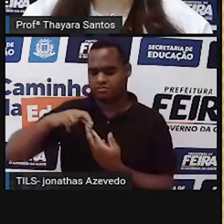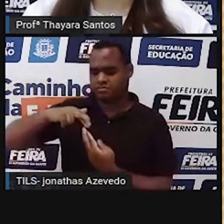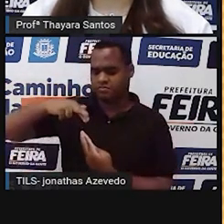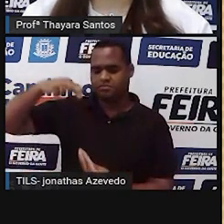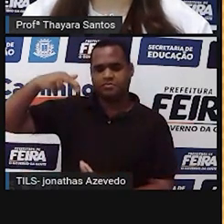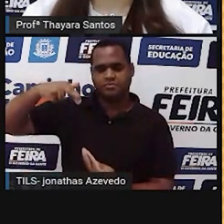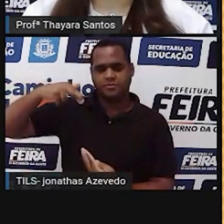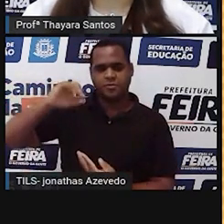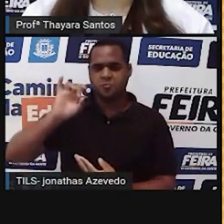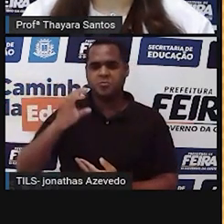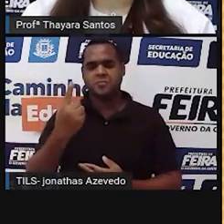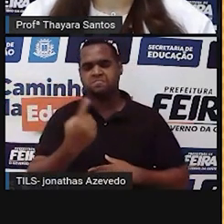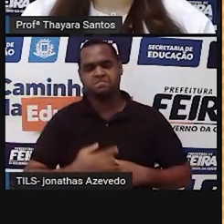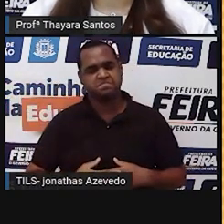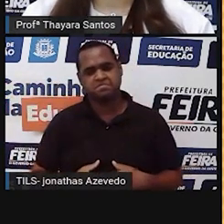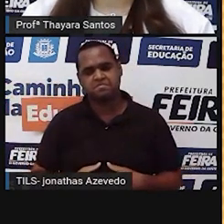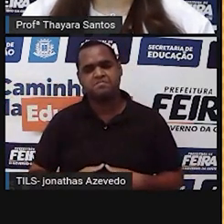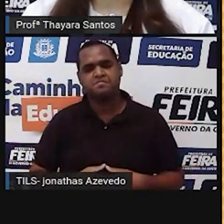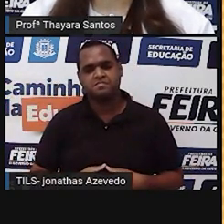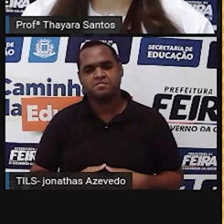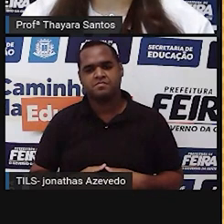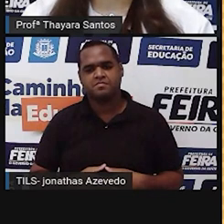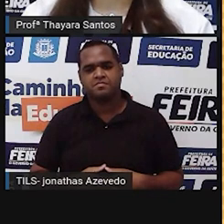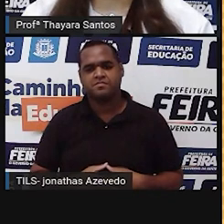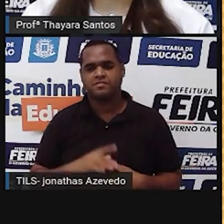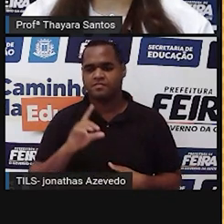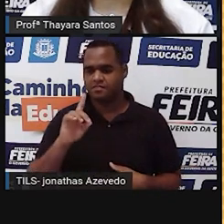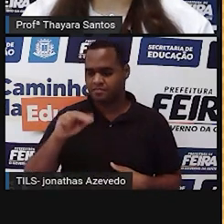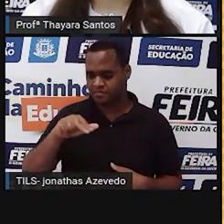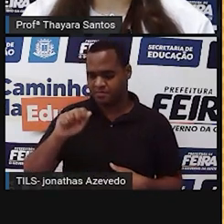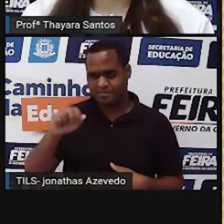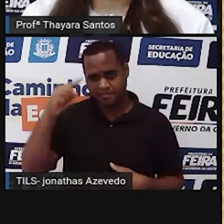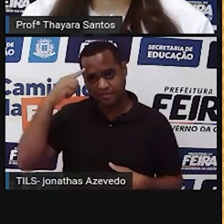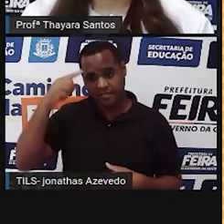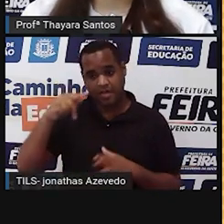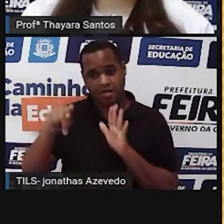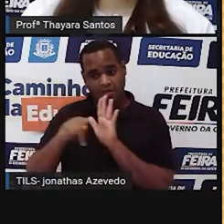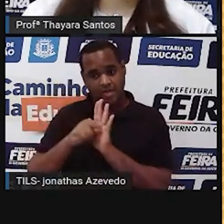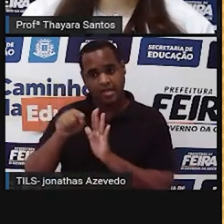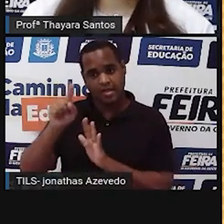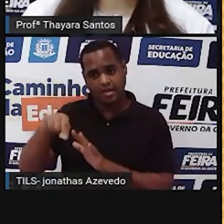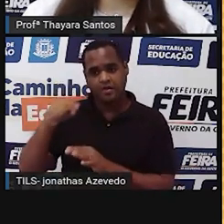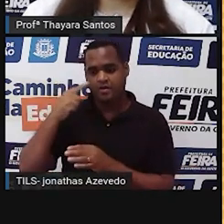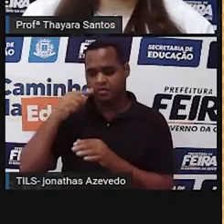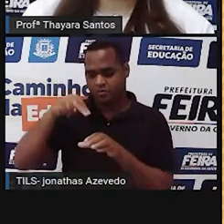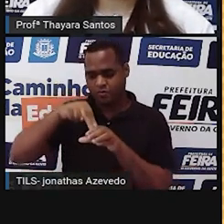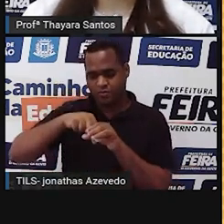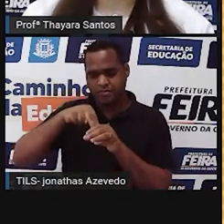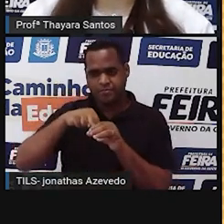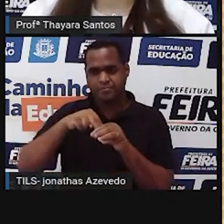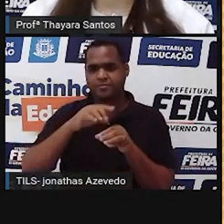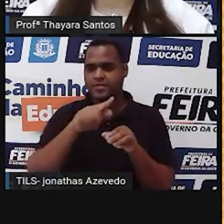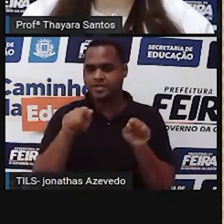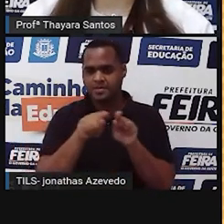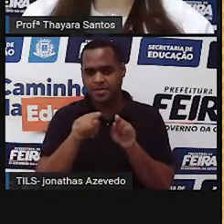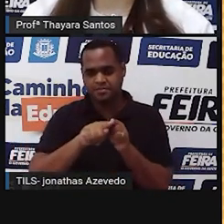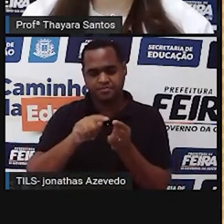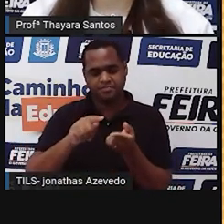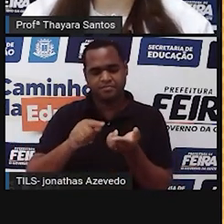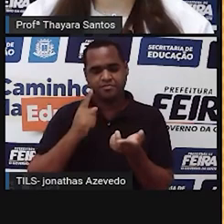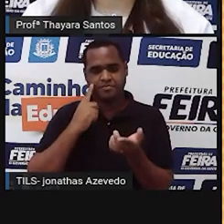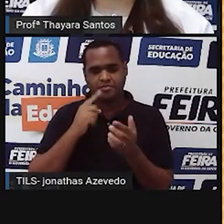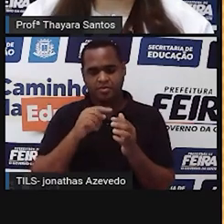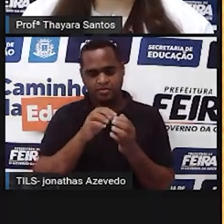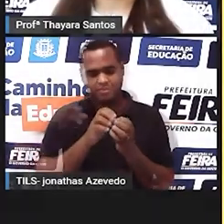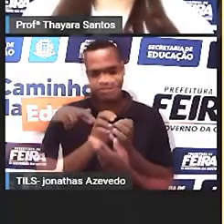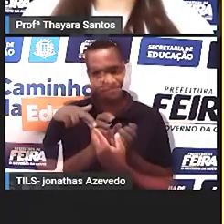vendo aqui. O DNA ele está presente no núcleo e nas mitocôndrias. O RNA ele